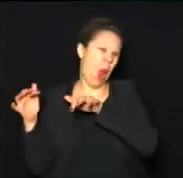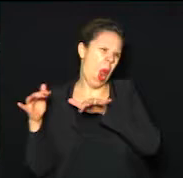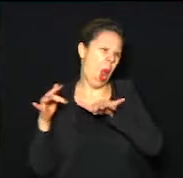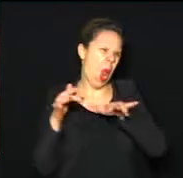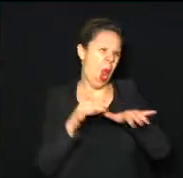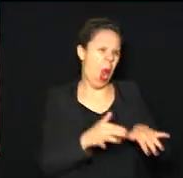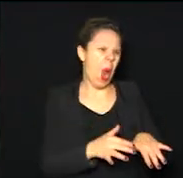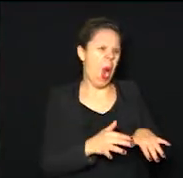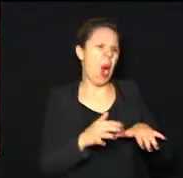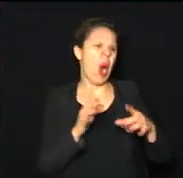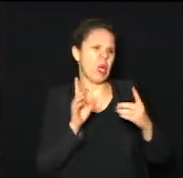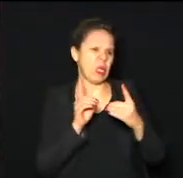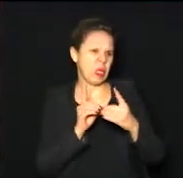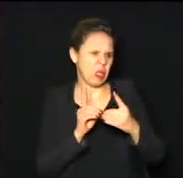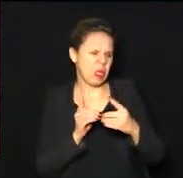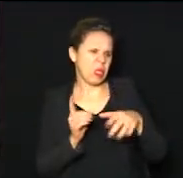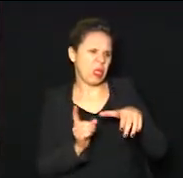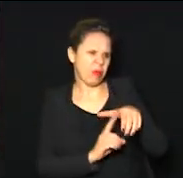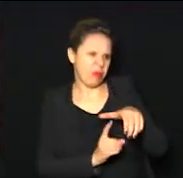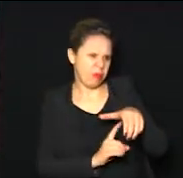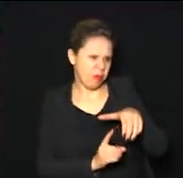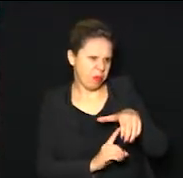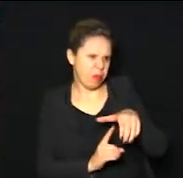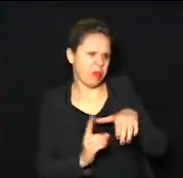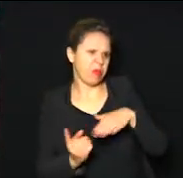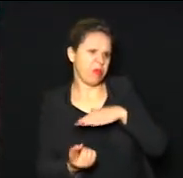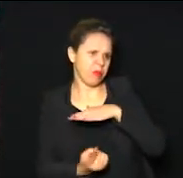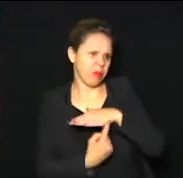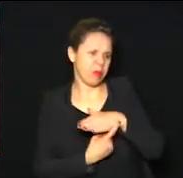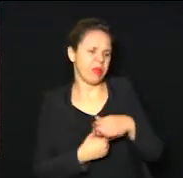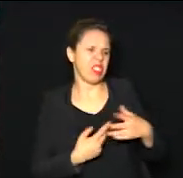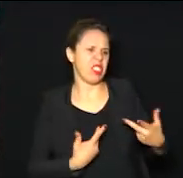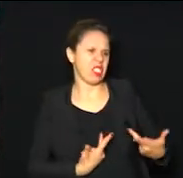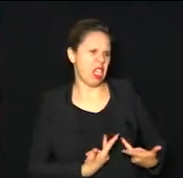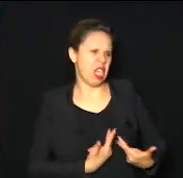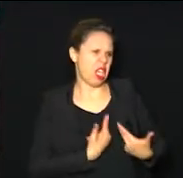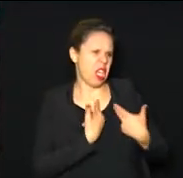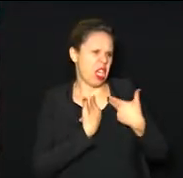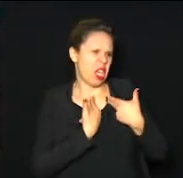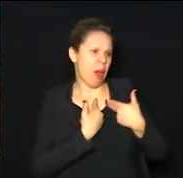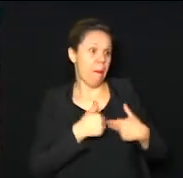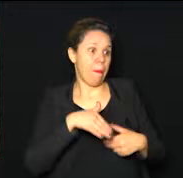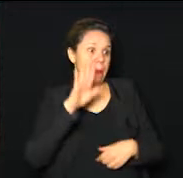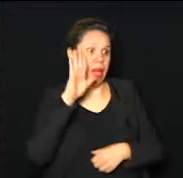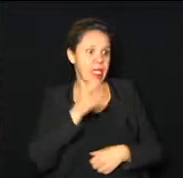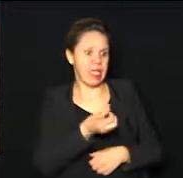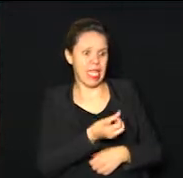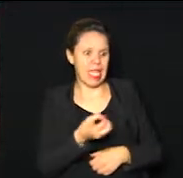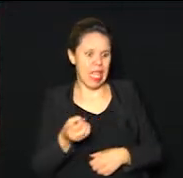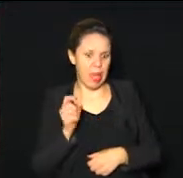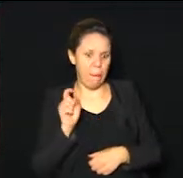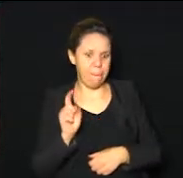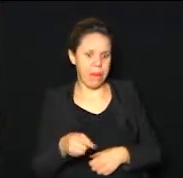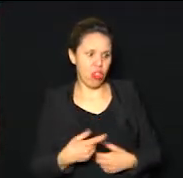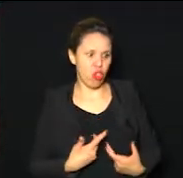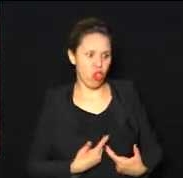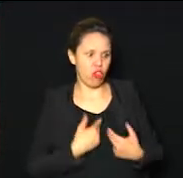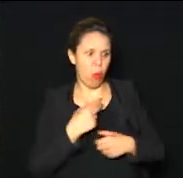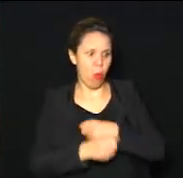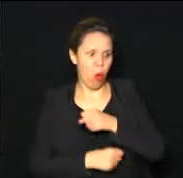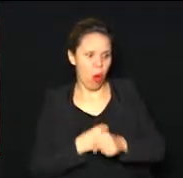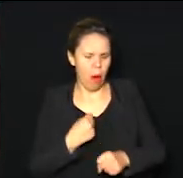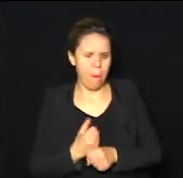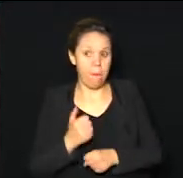consultas clínicas, de cirurgias, né, com mais de 60 mil cirurgias por ano, com mais de